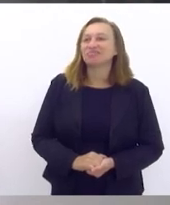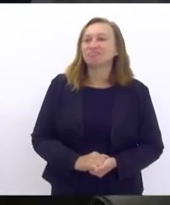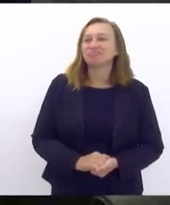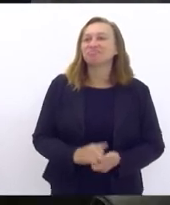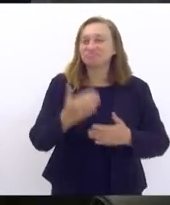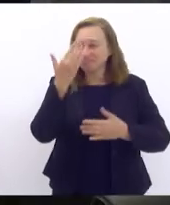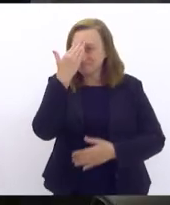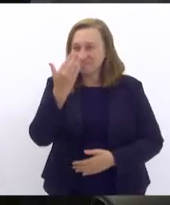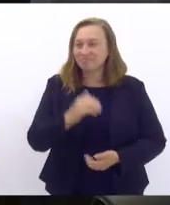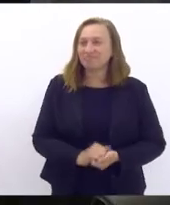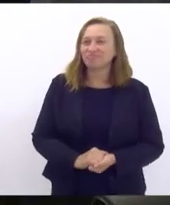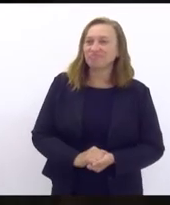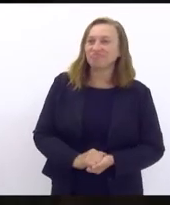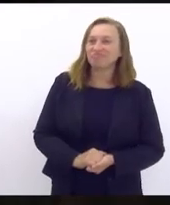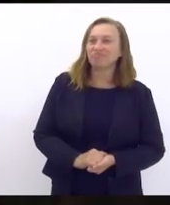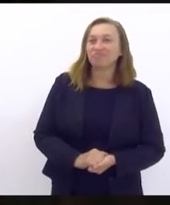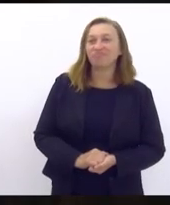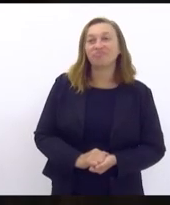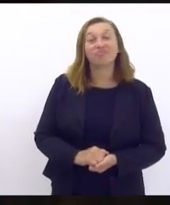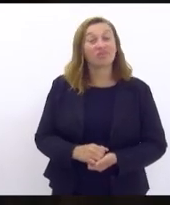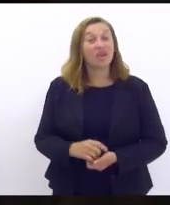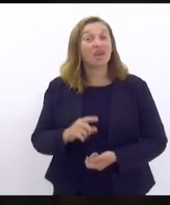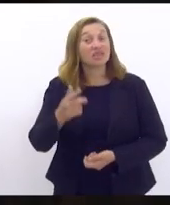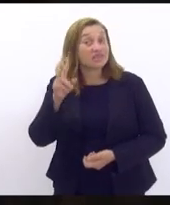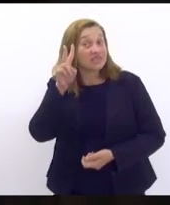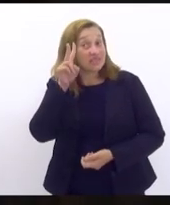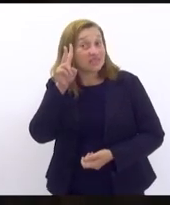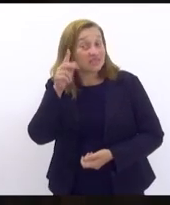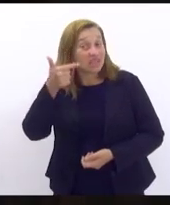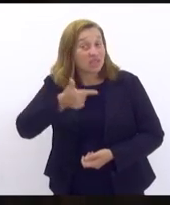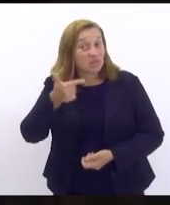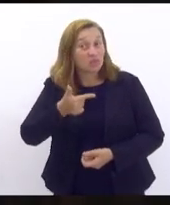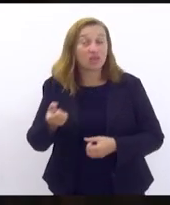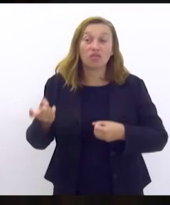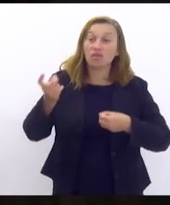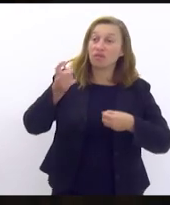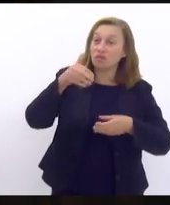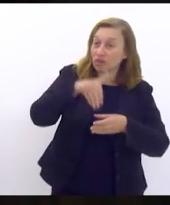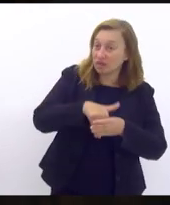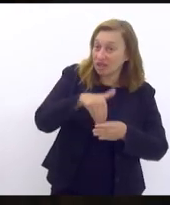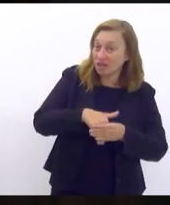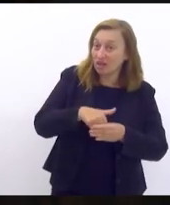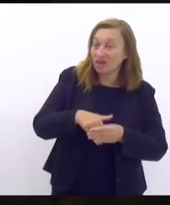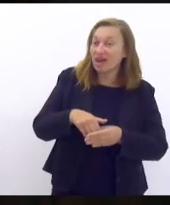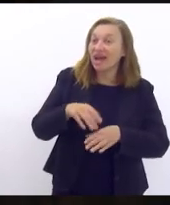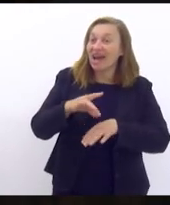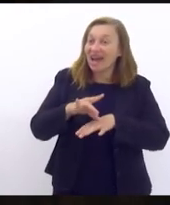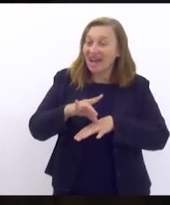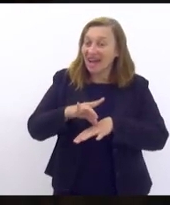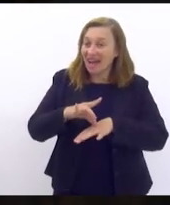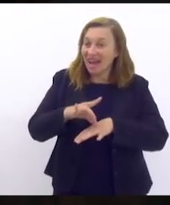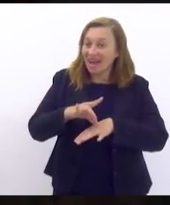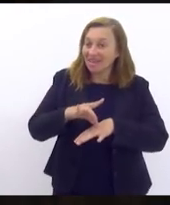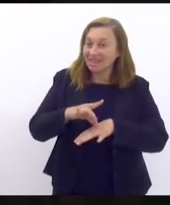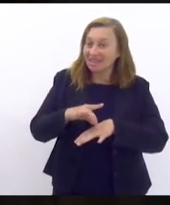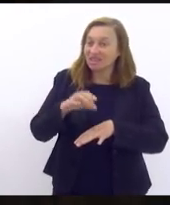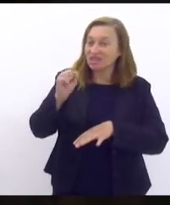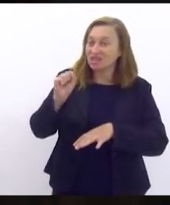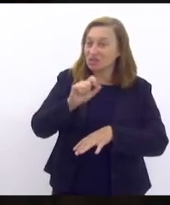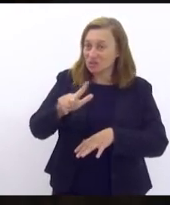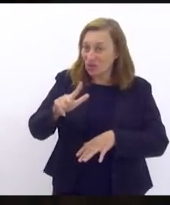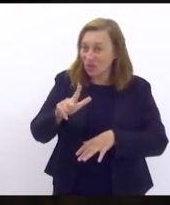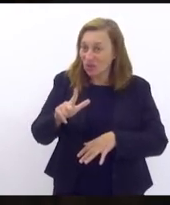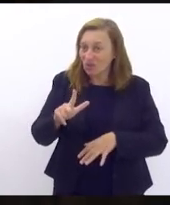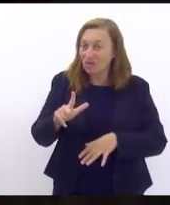Então, obrigado. Ó, vamos ter que trazer na segunda votação a carne do sol, tá? Com